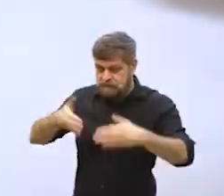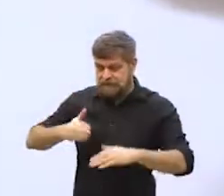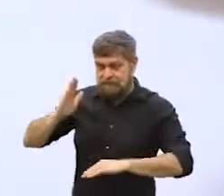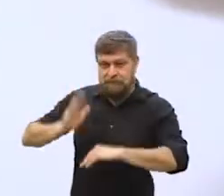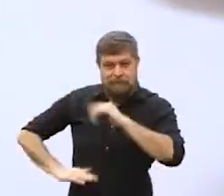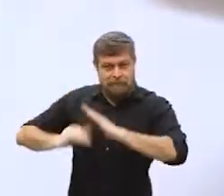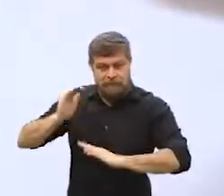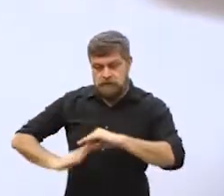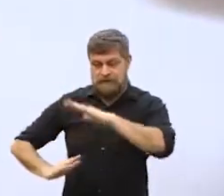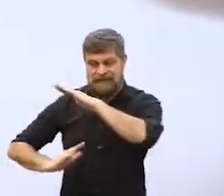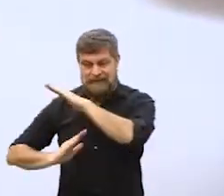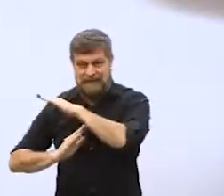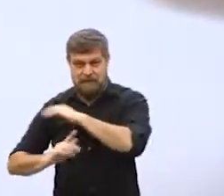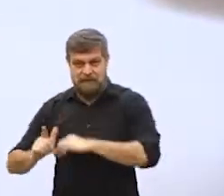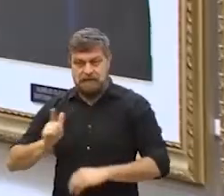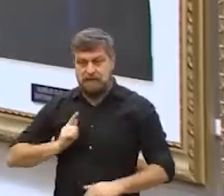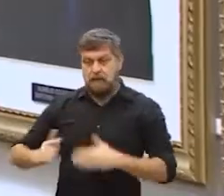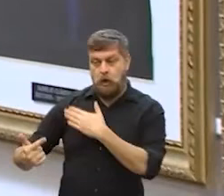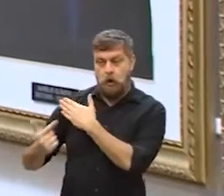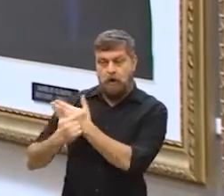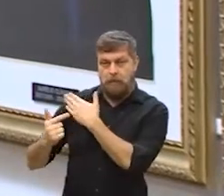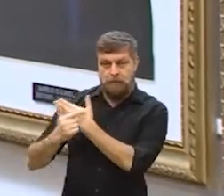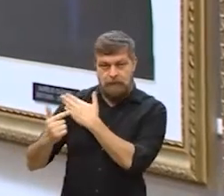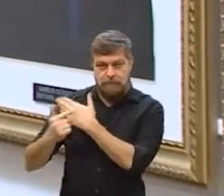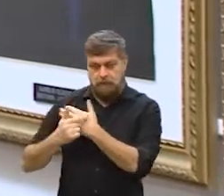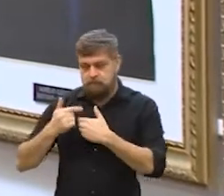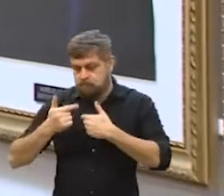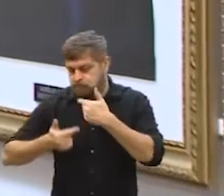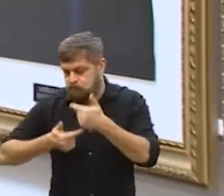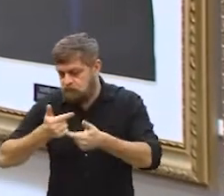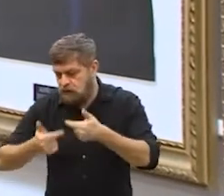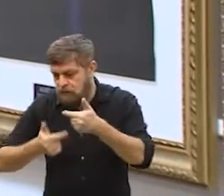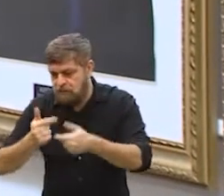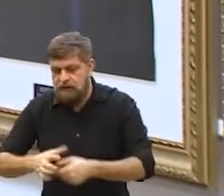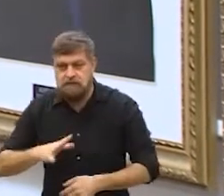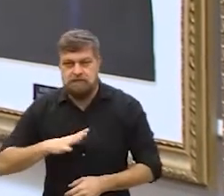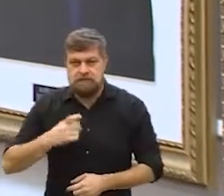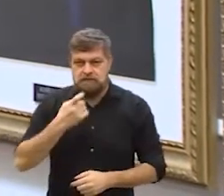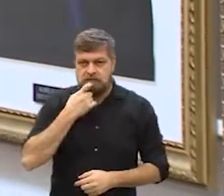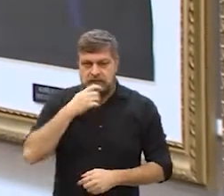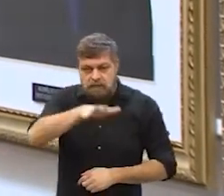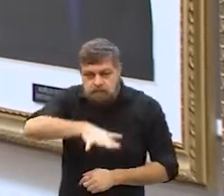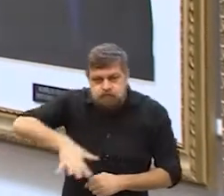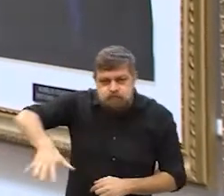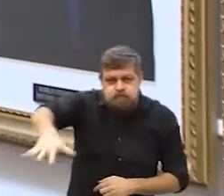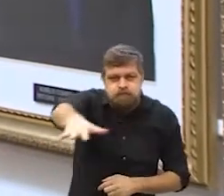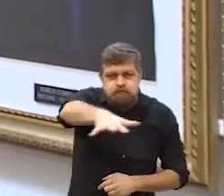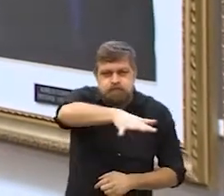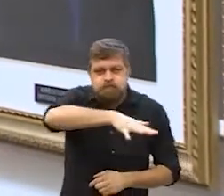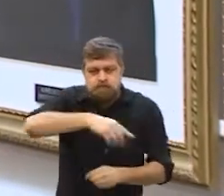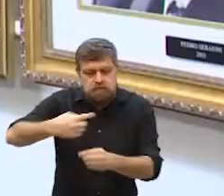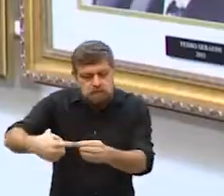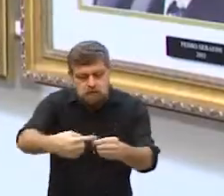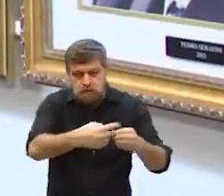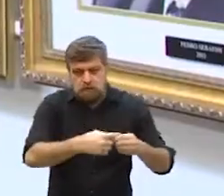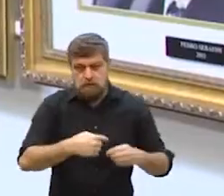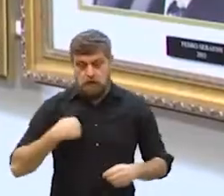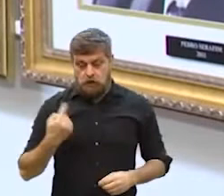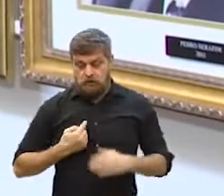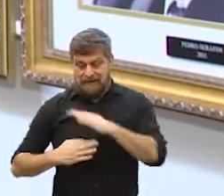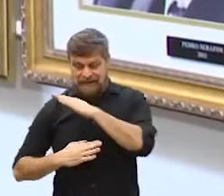enfatiza o trabalho da câmara que vai além de suas atribuições para prestar serviços a cidade EA região